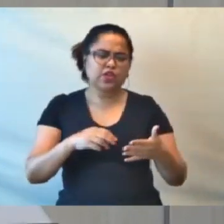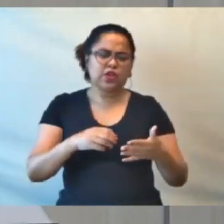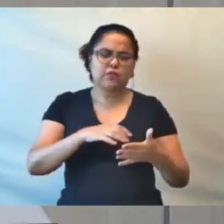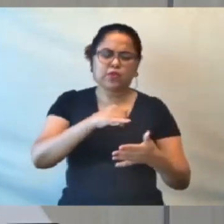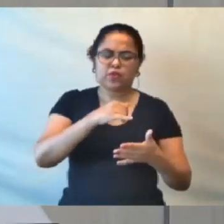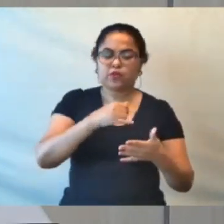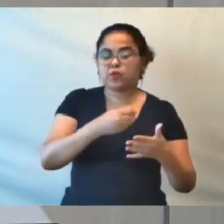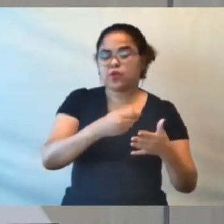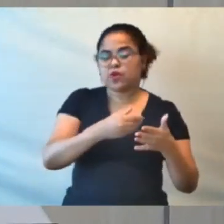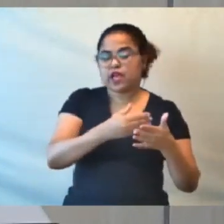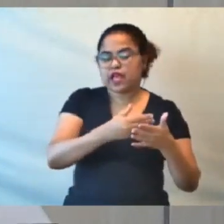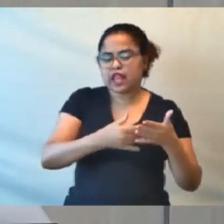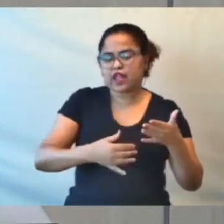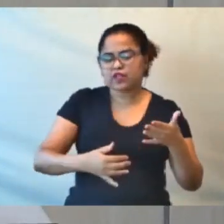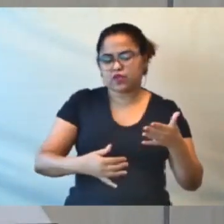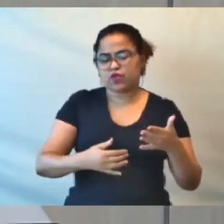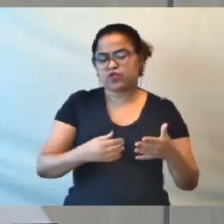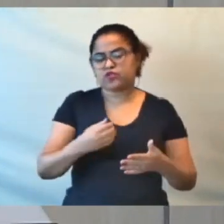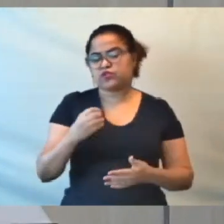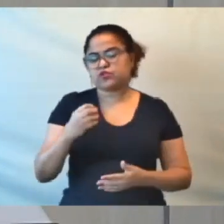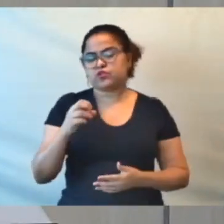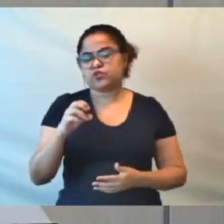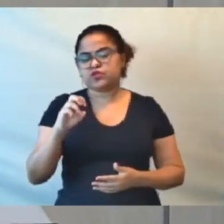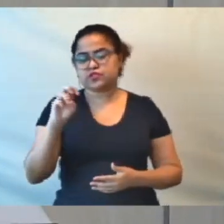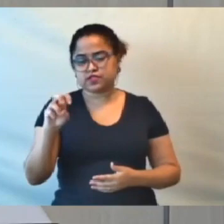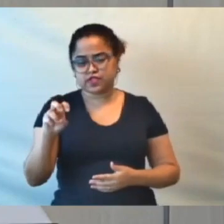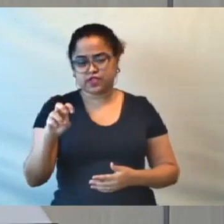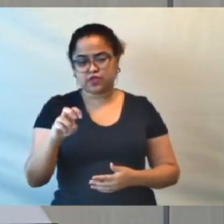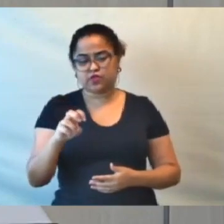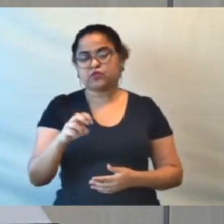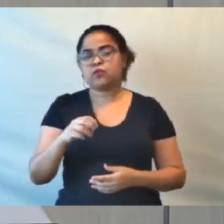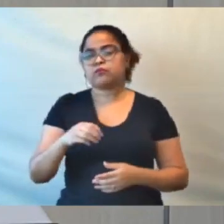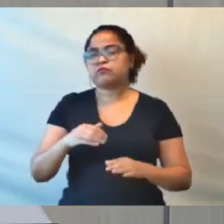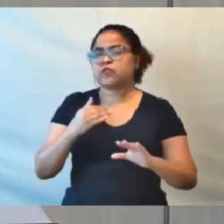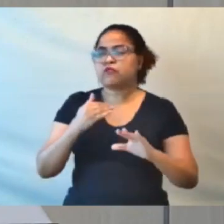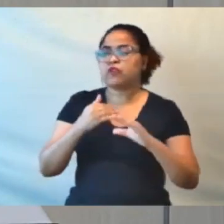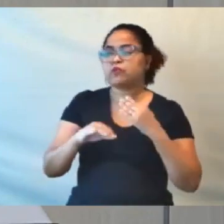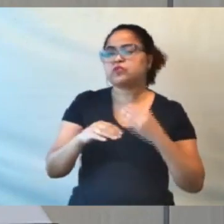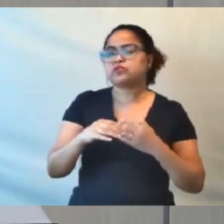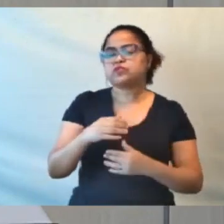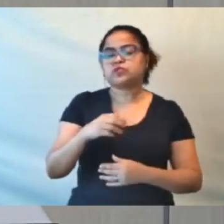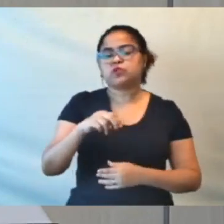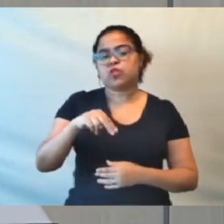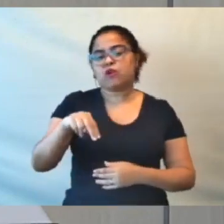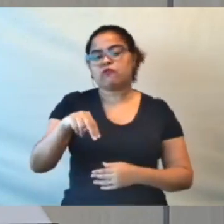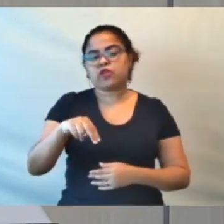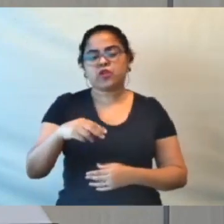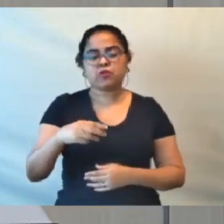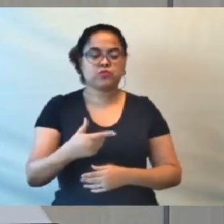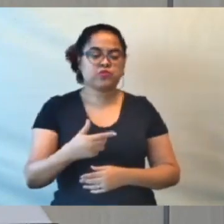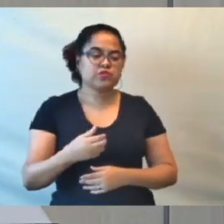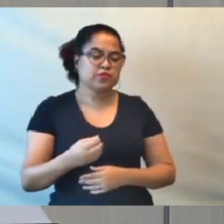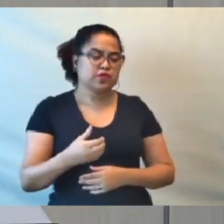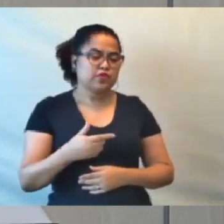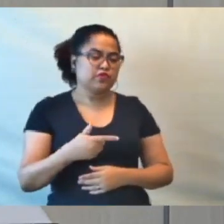2022, ela faz um comentário no seu item 7 da página 12, que